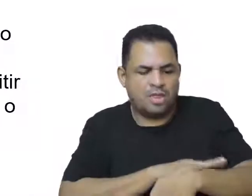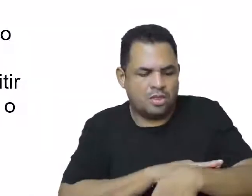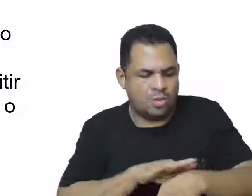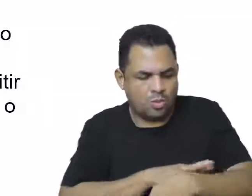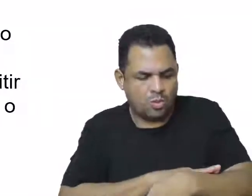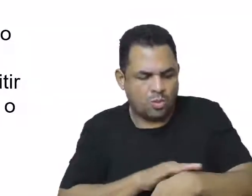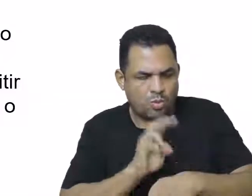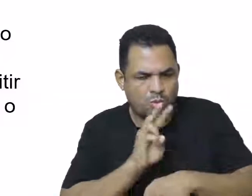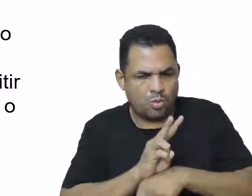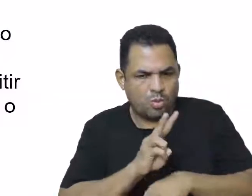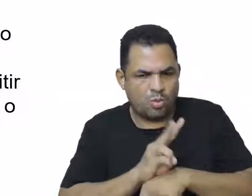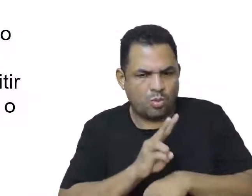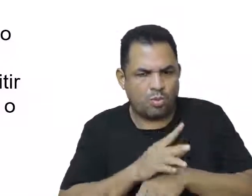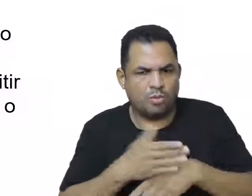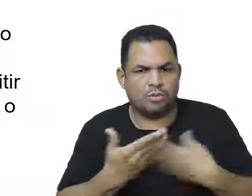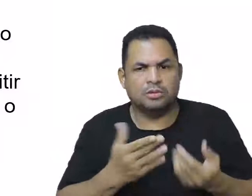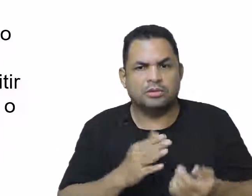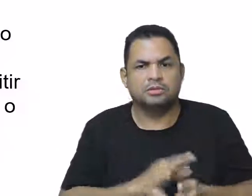eles são